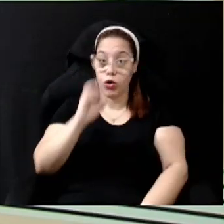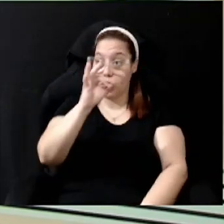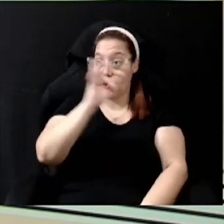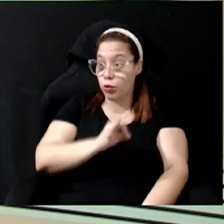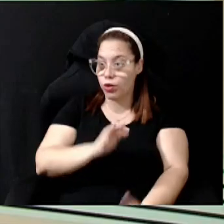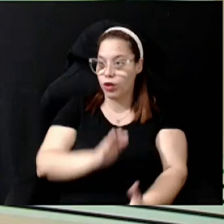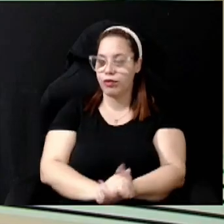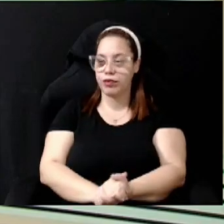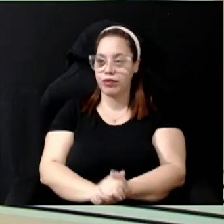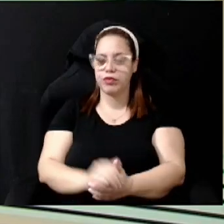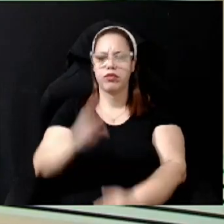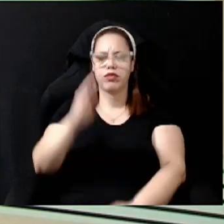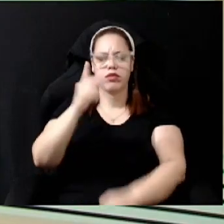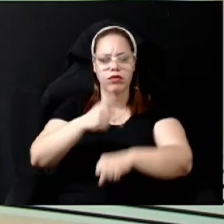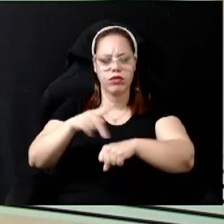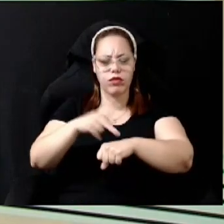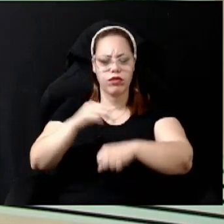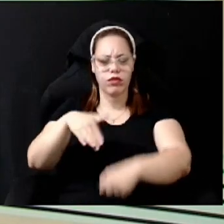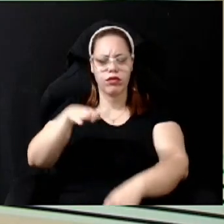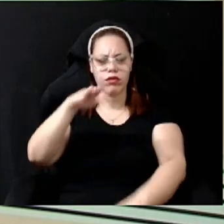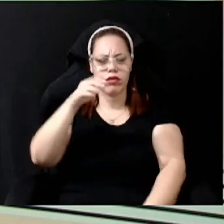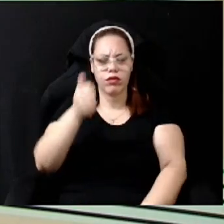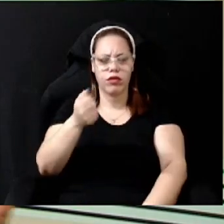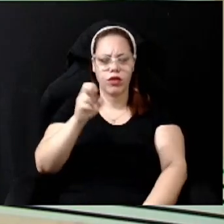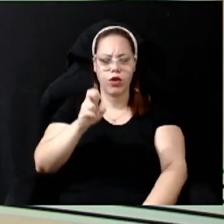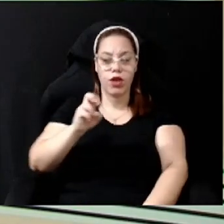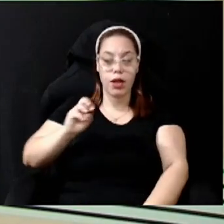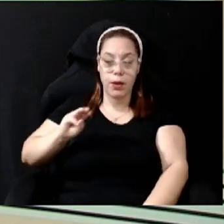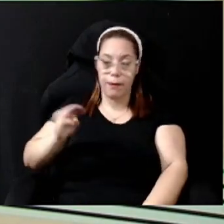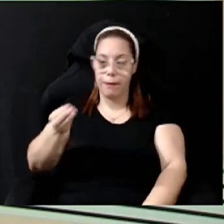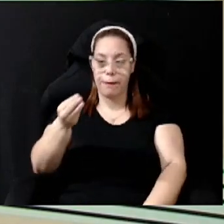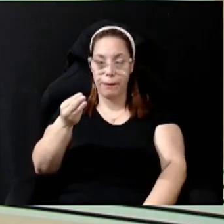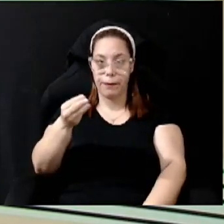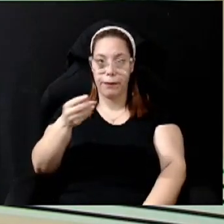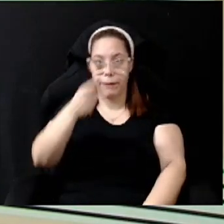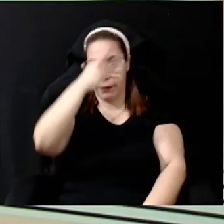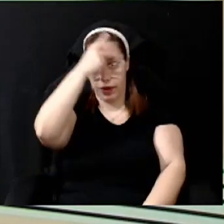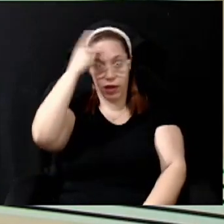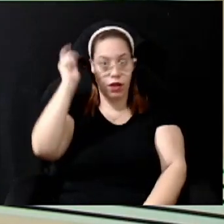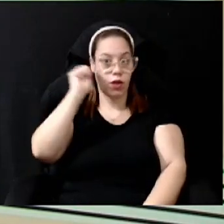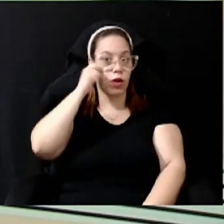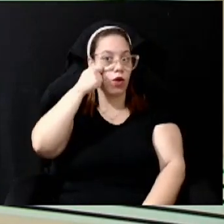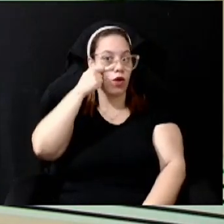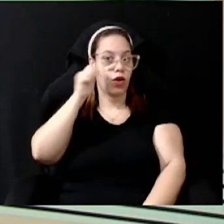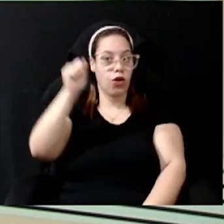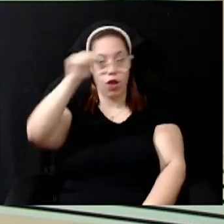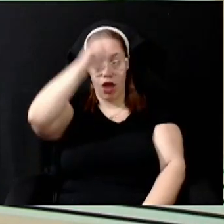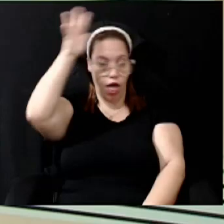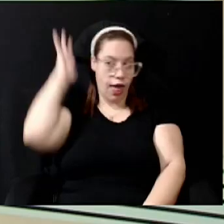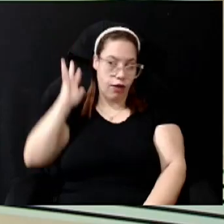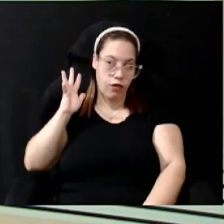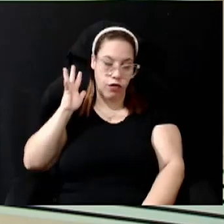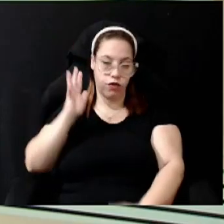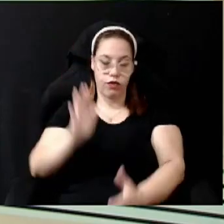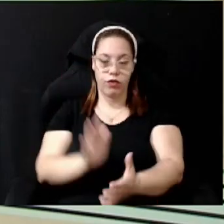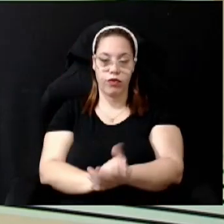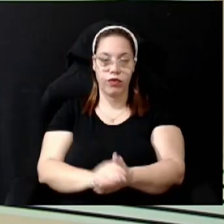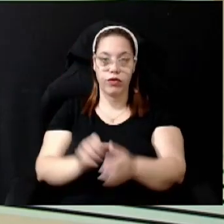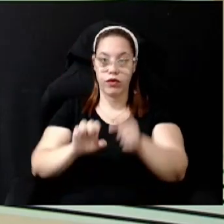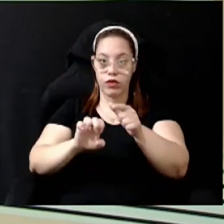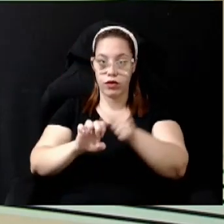país, são mais de 15 milhões de pessoas pretas ou afrodescendentes que empreendem,